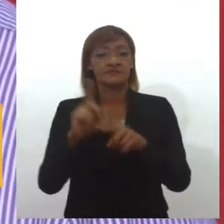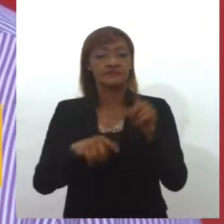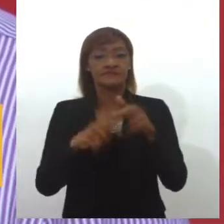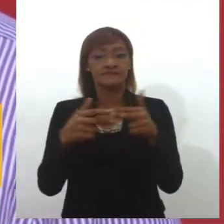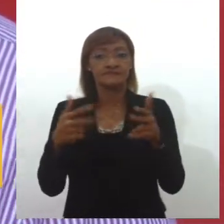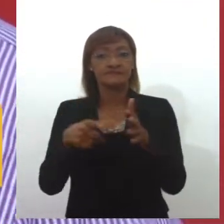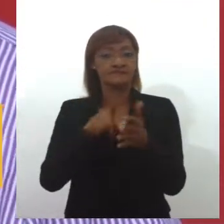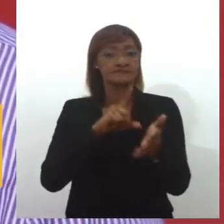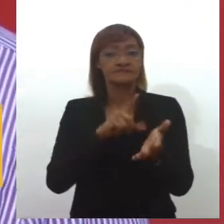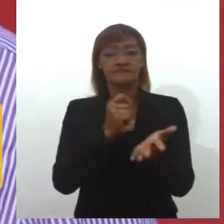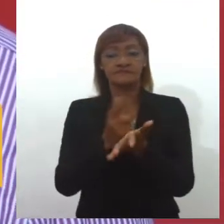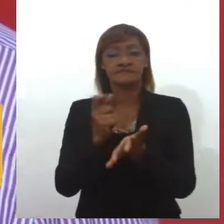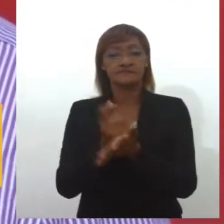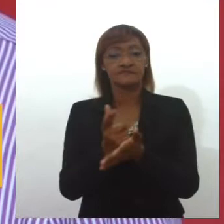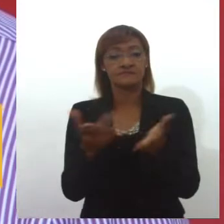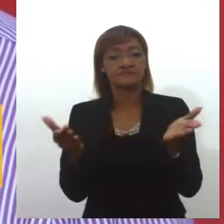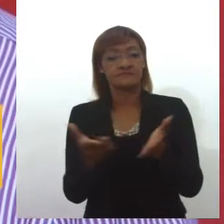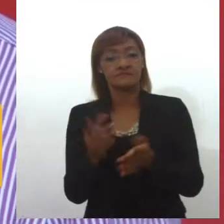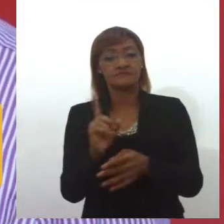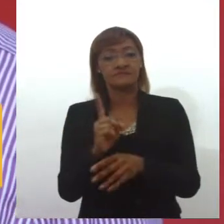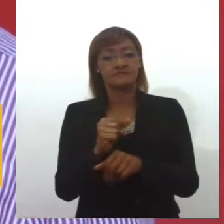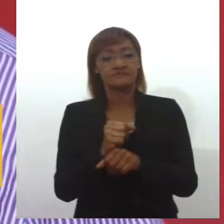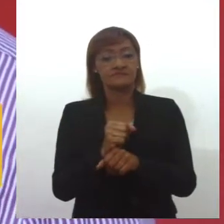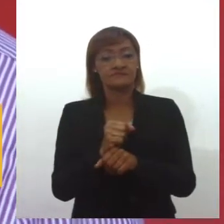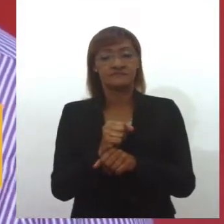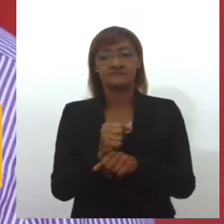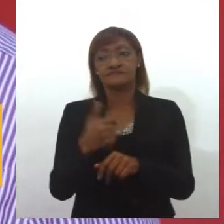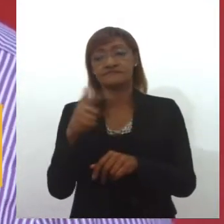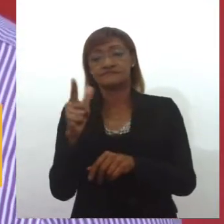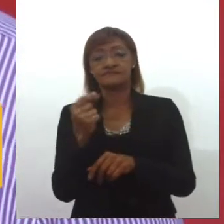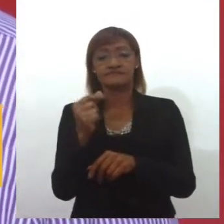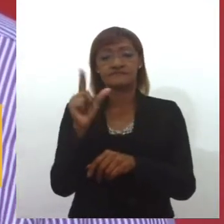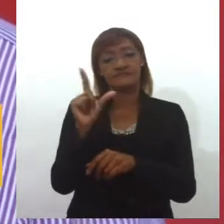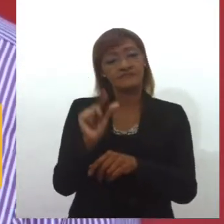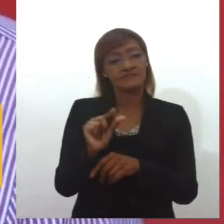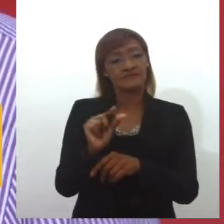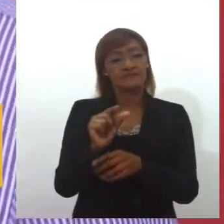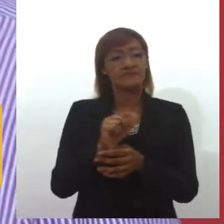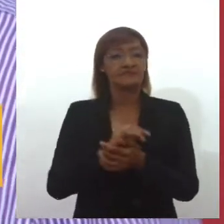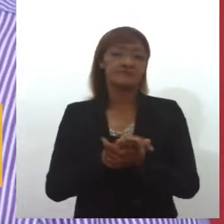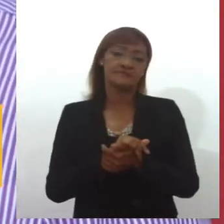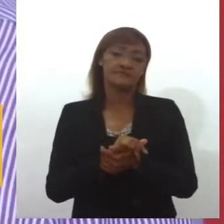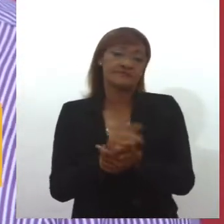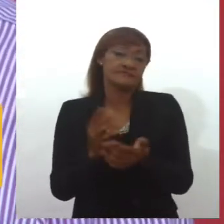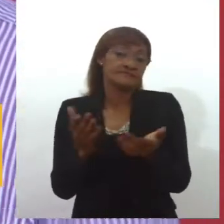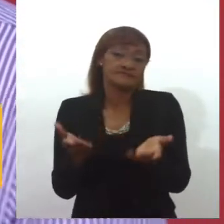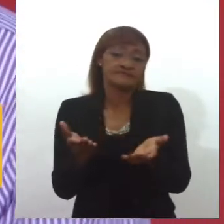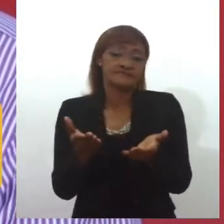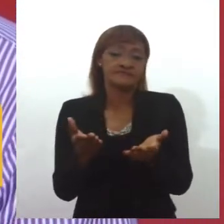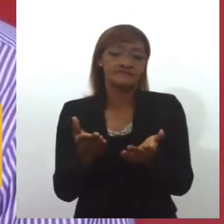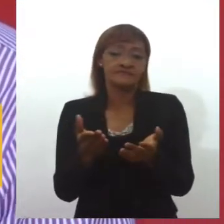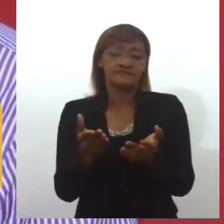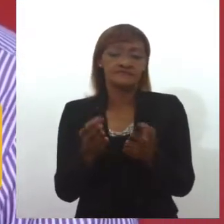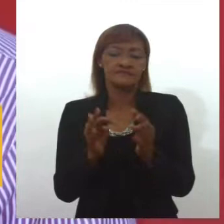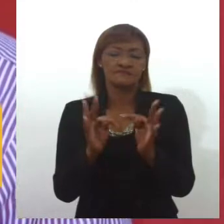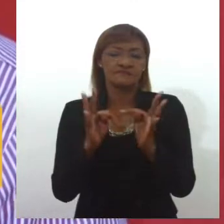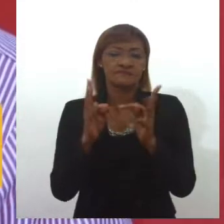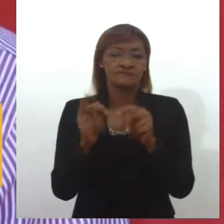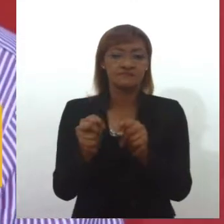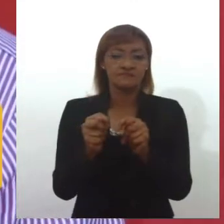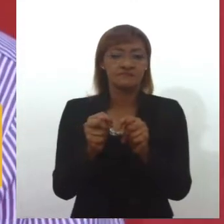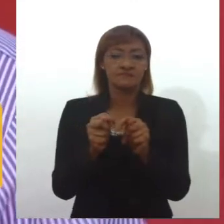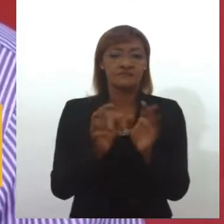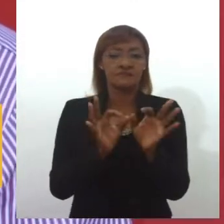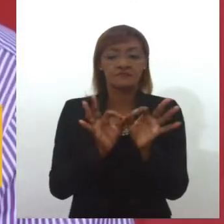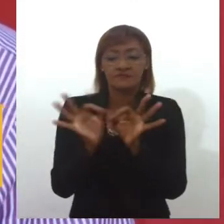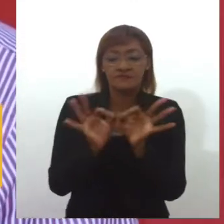são comprados hoje, são substituídos por outros mais baratos, mais em conta. Enfim, é todo um jogo de cintura que é feito